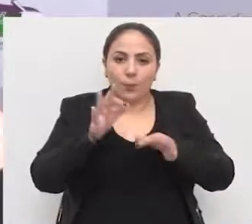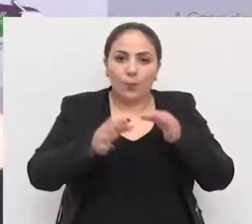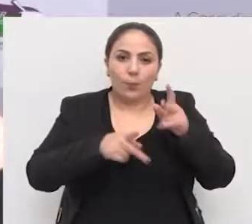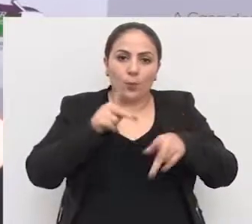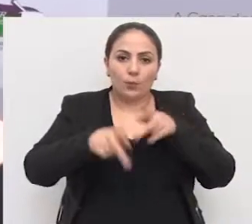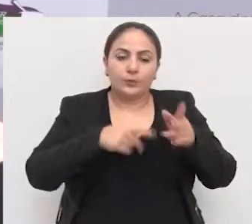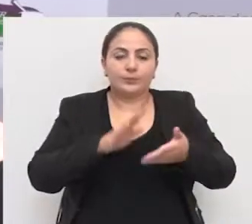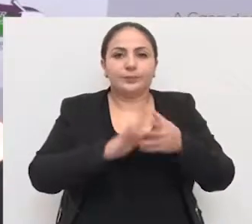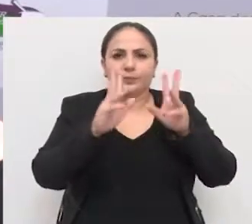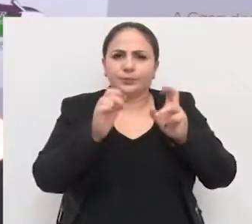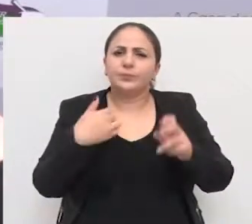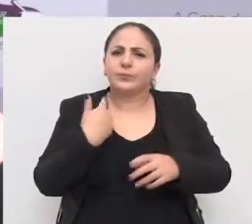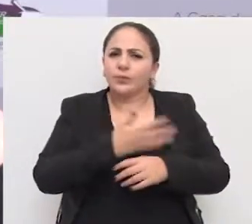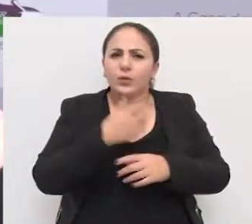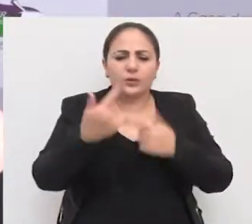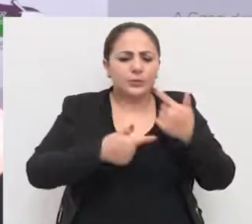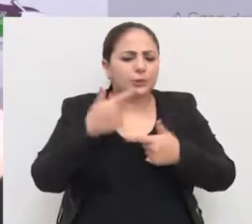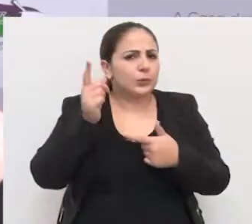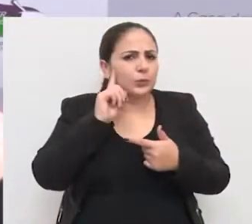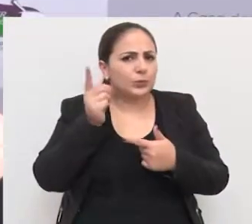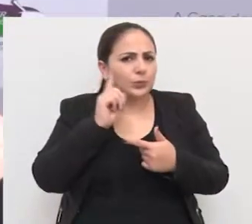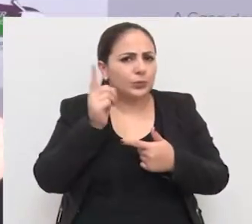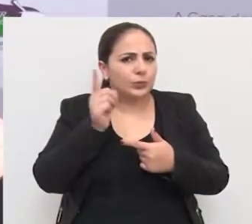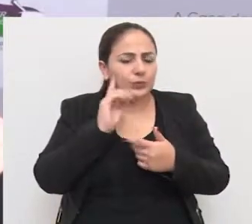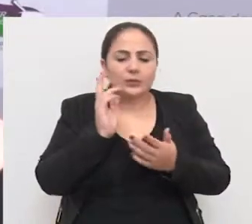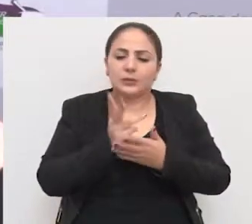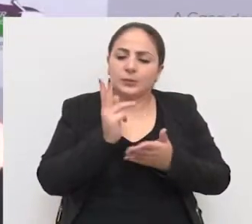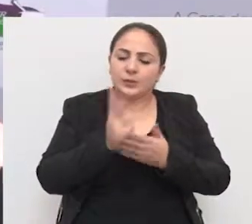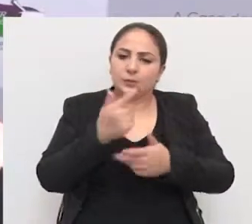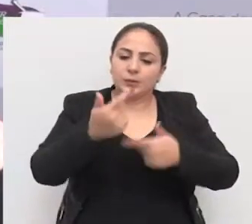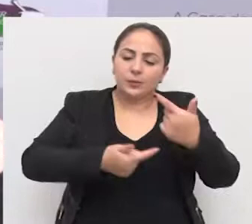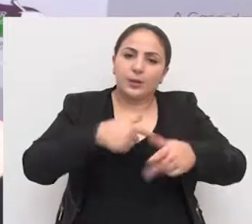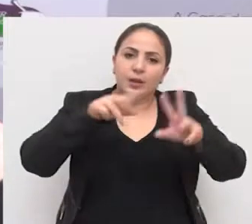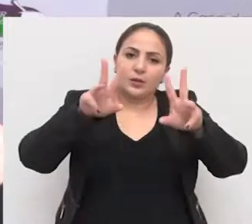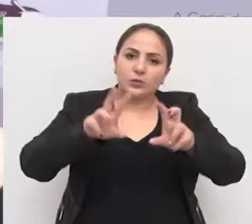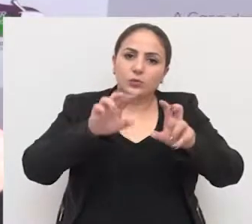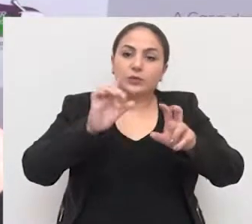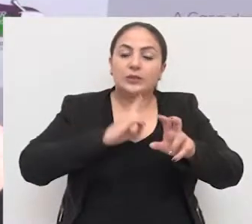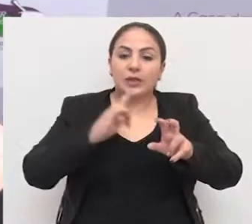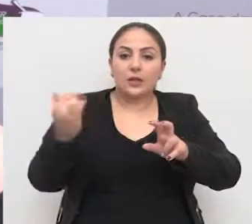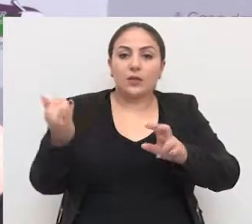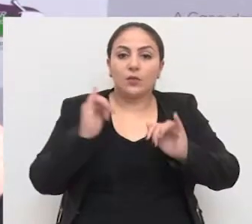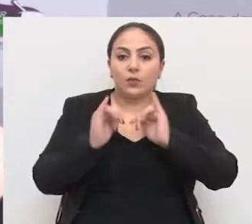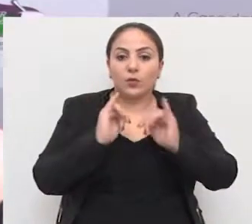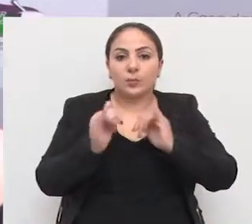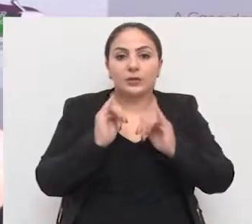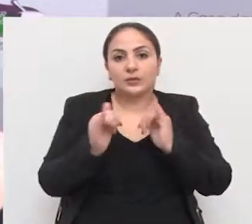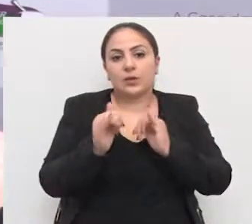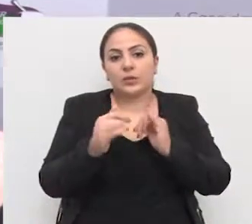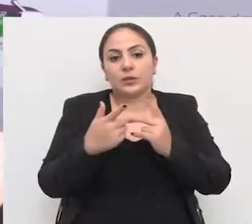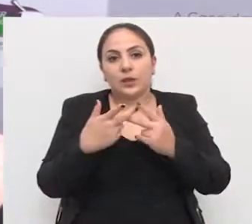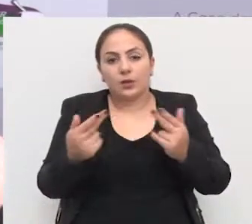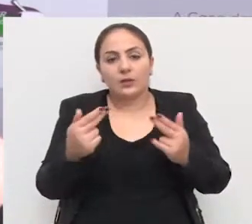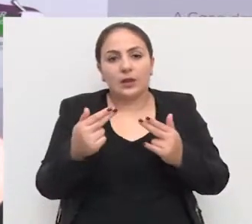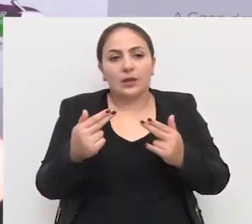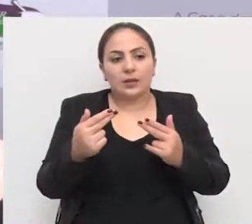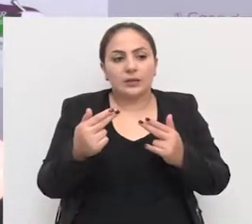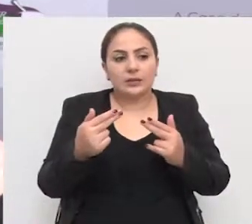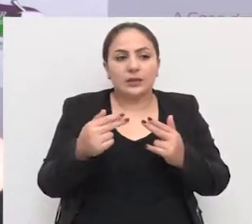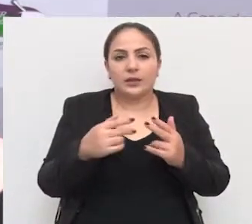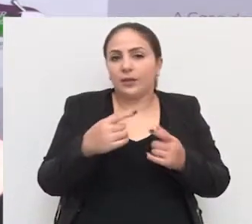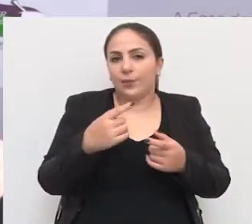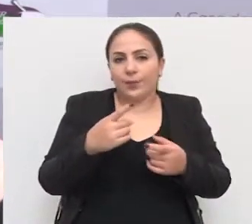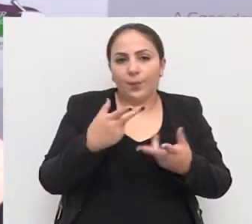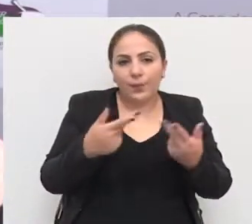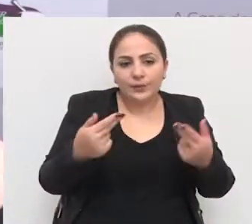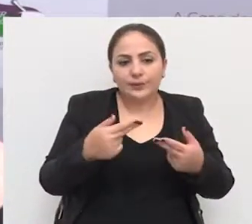É um tema que nós trabalhamos todos os dias. Todas as semanas nós temos notícia de abuso,